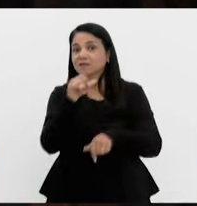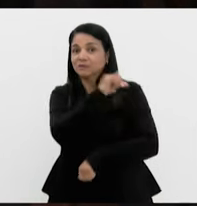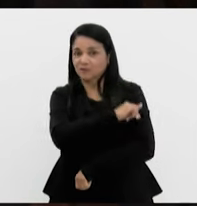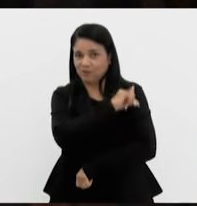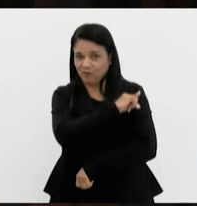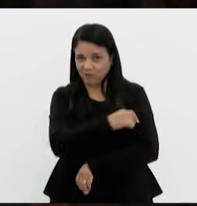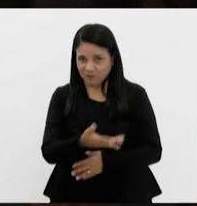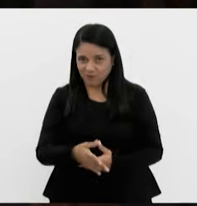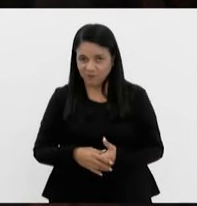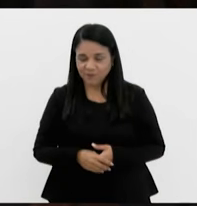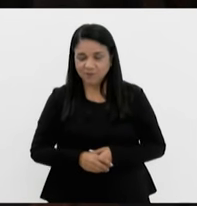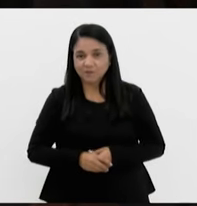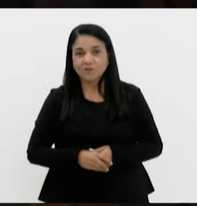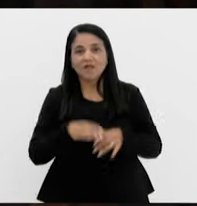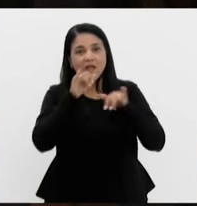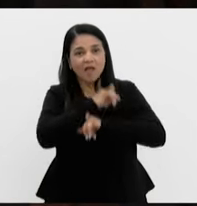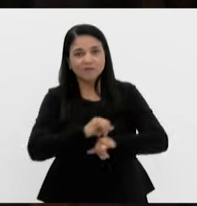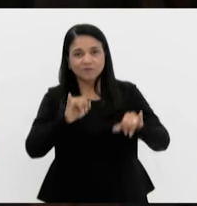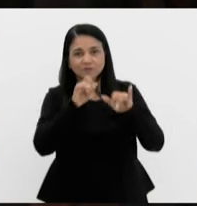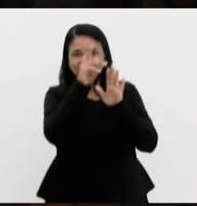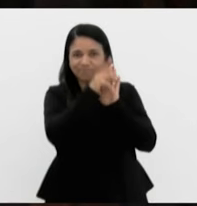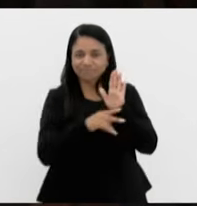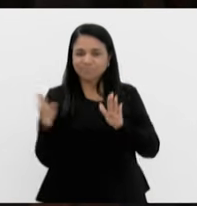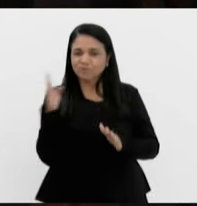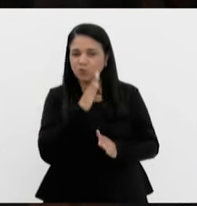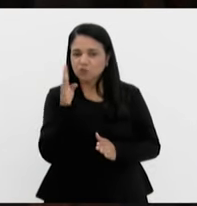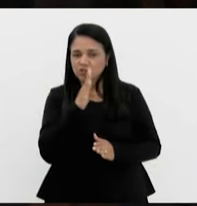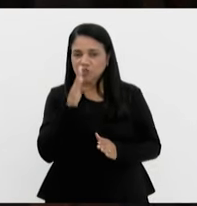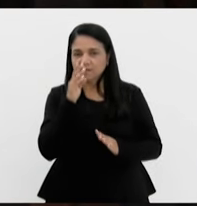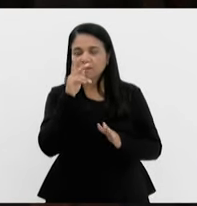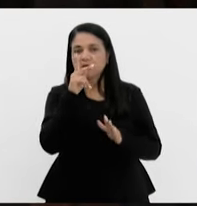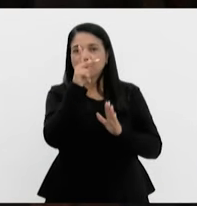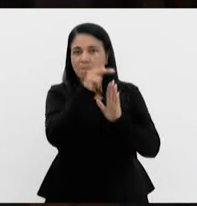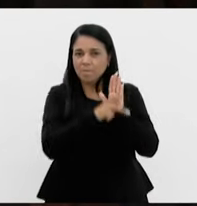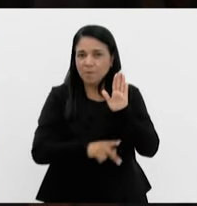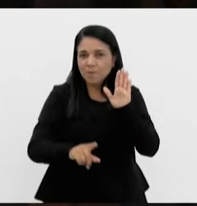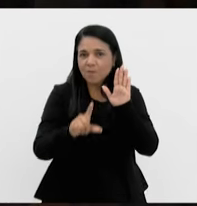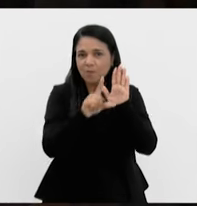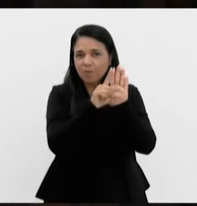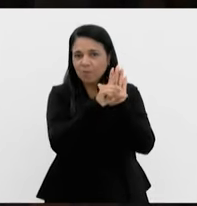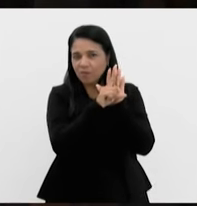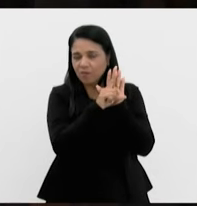tá anuncio em regime de urgência de urgência